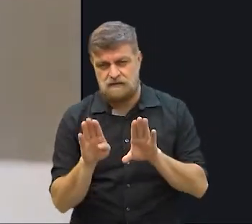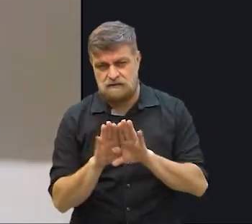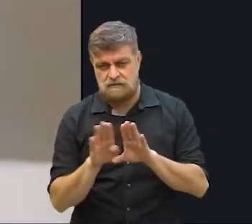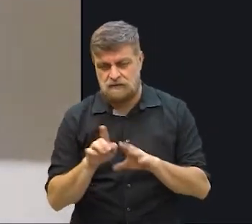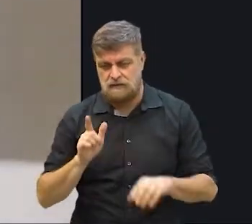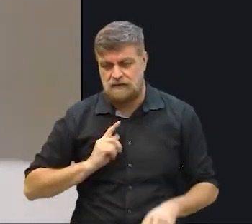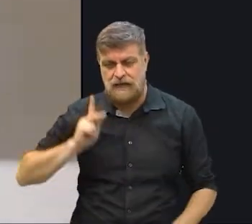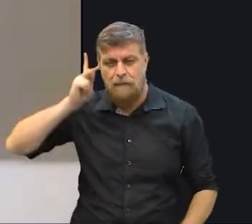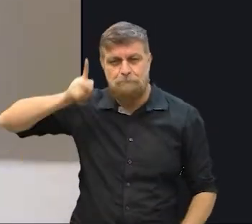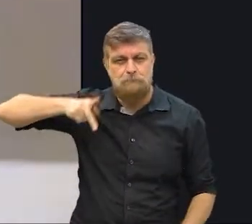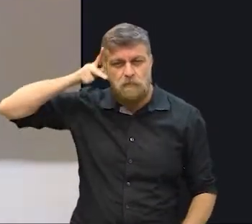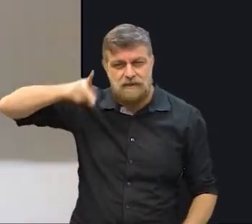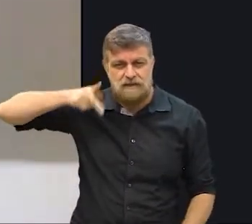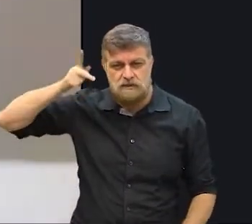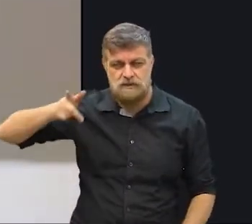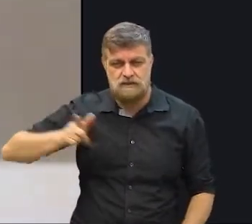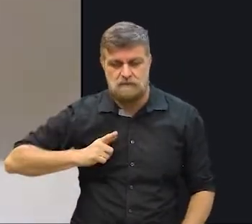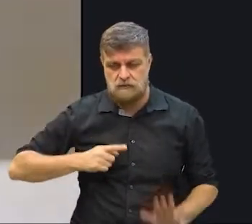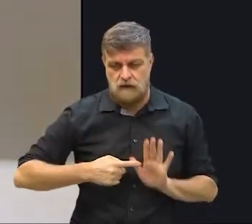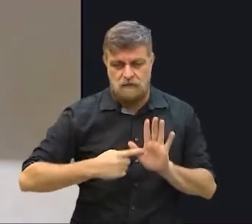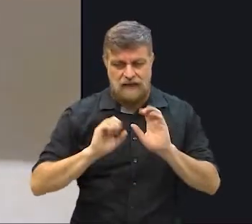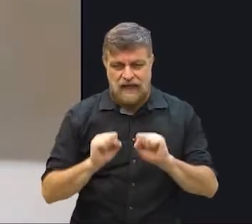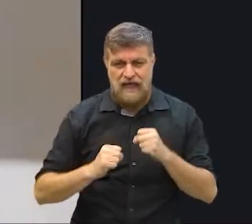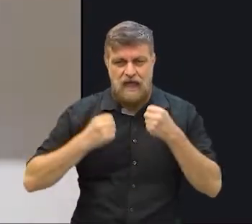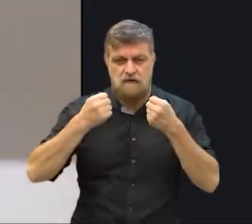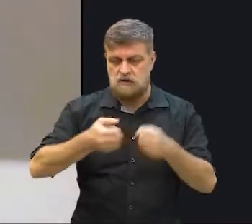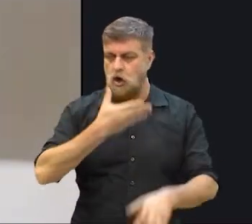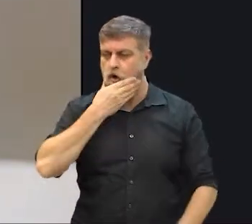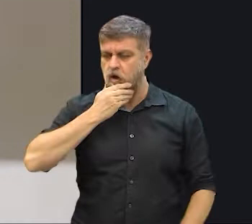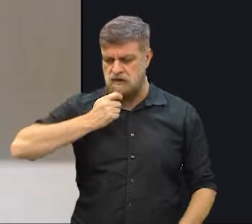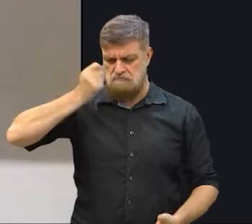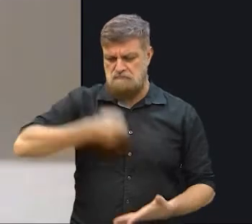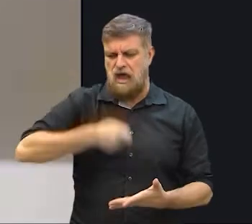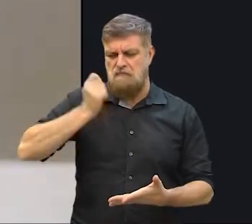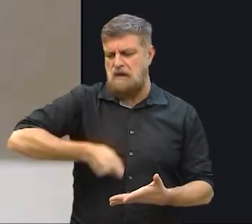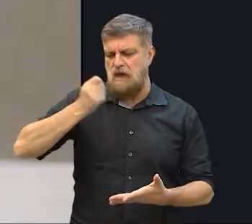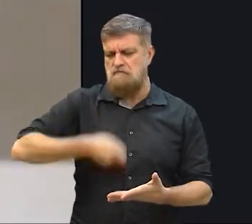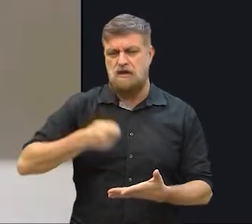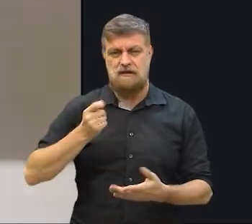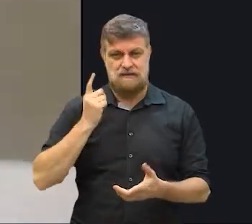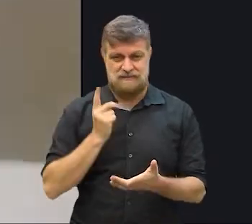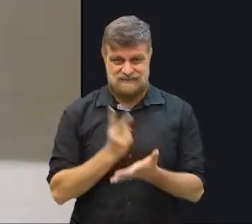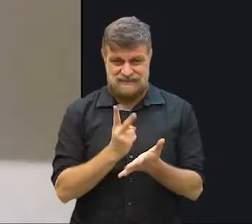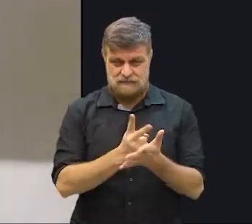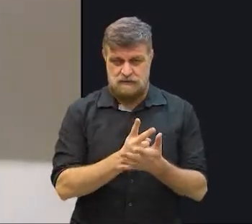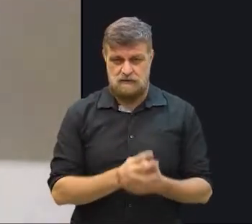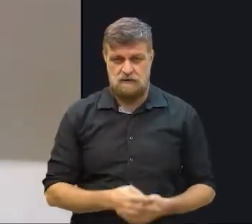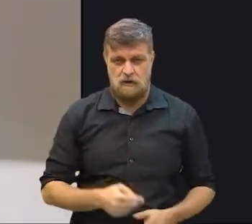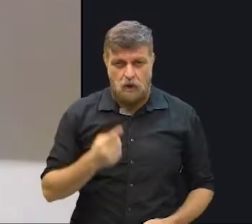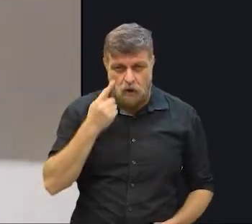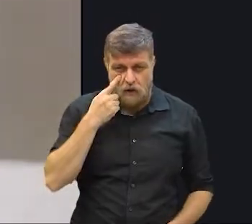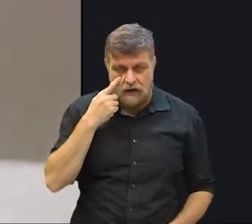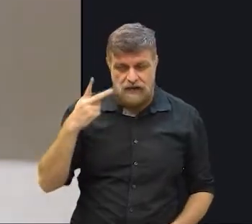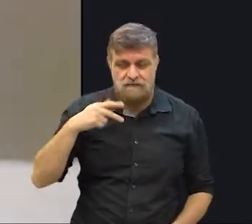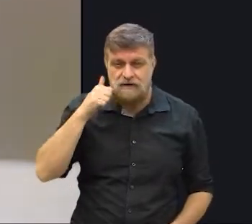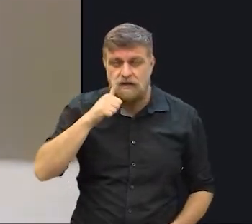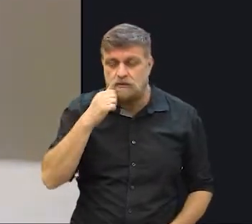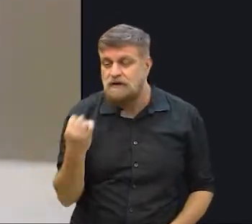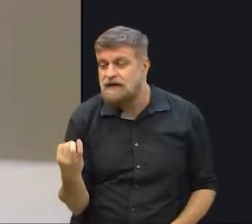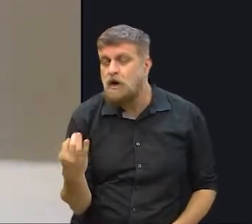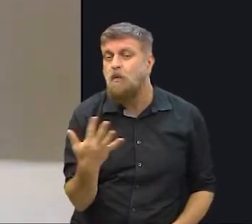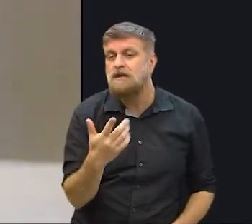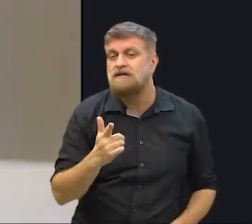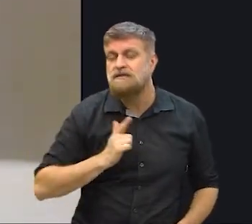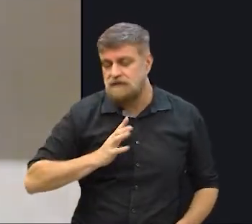familiares, as instituições políticas só reforçam esse machismo. Porque veja o número de